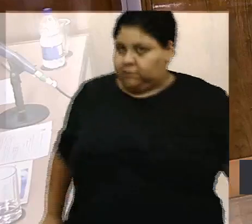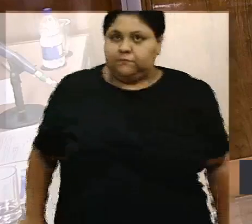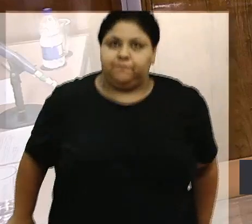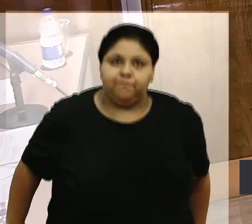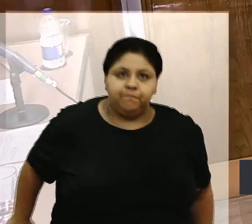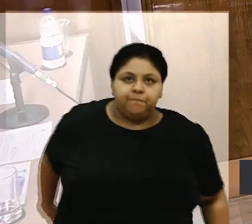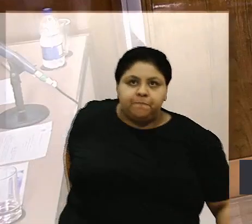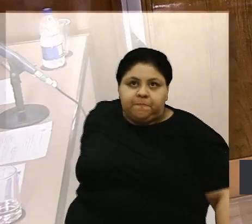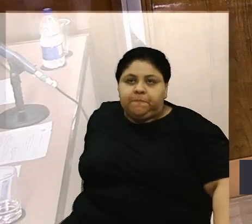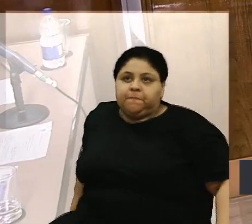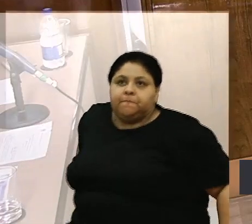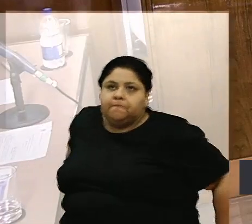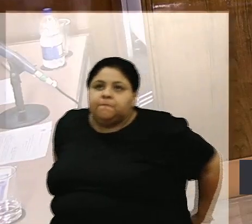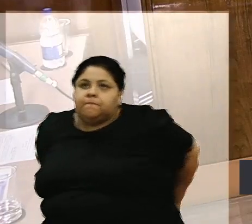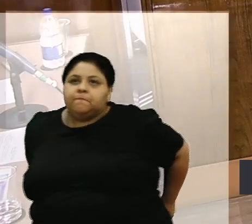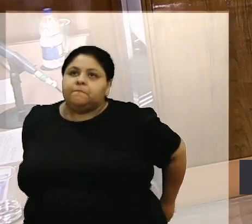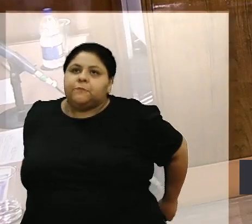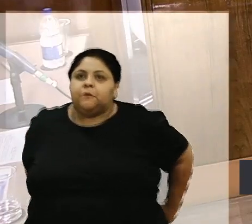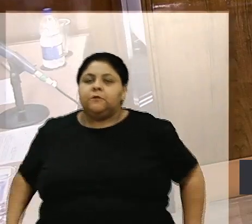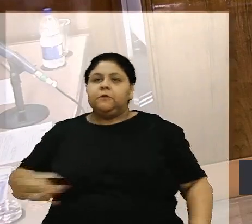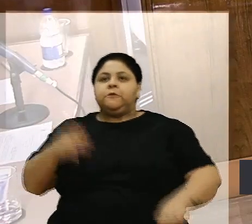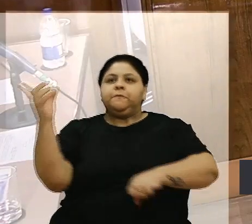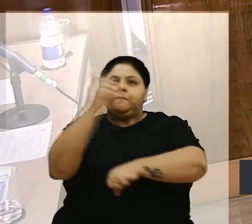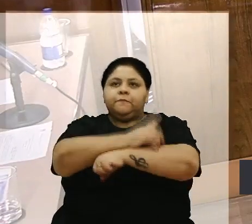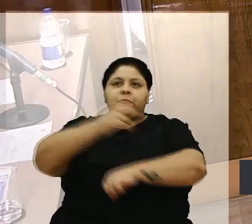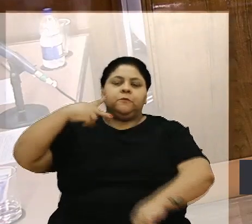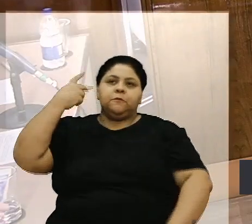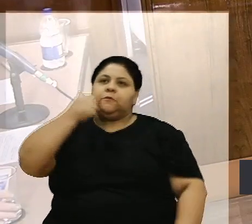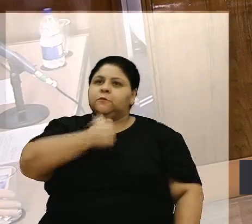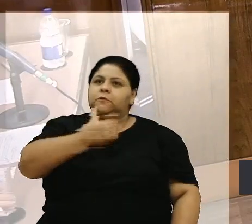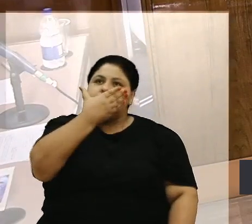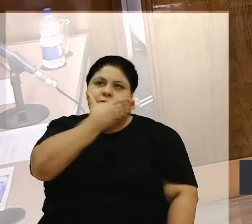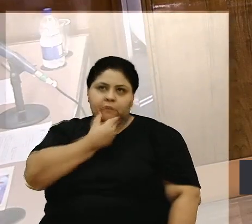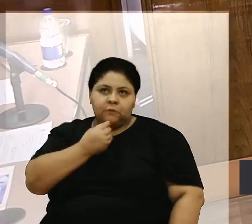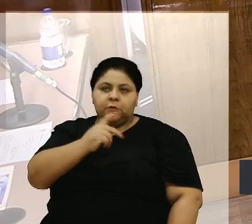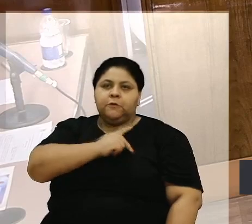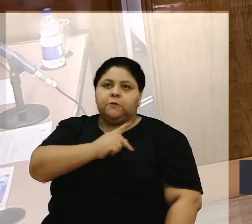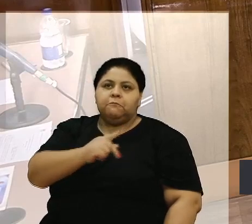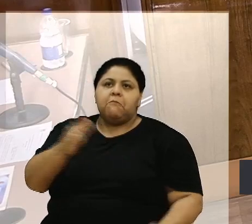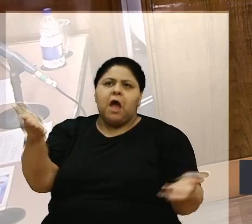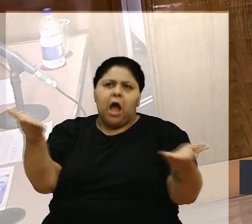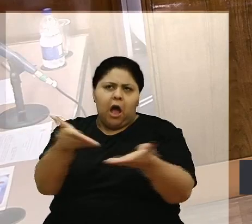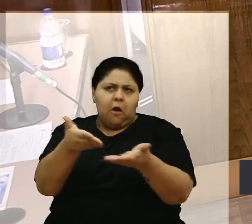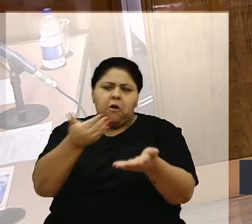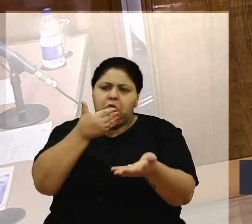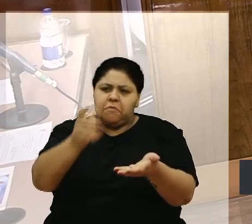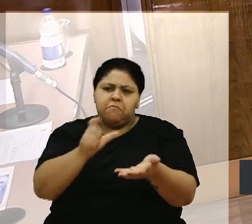Bom dia, senhora presidente, senhoras e senhores vereadores. Eu, de imediato, já vou pedir a palavra na primeira discussão,